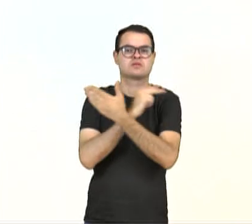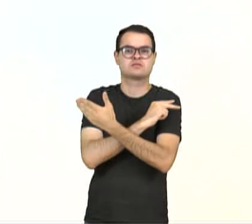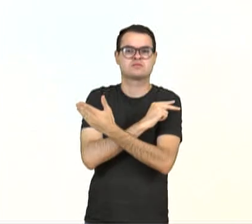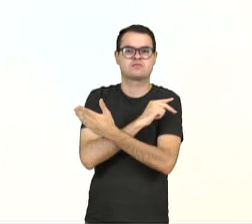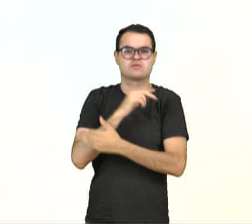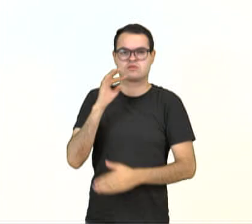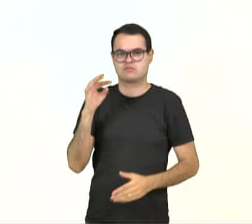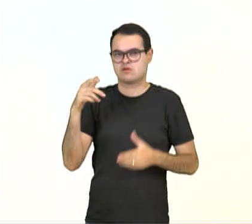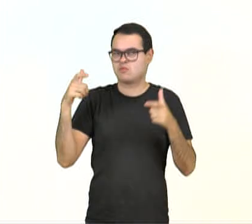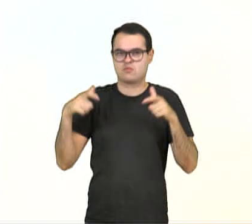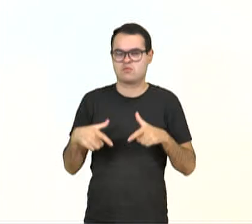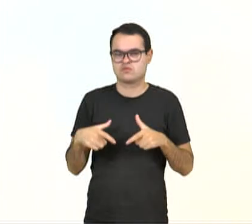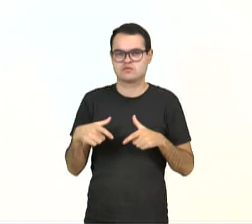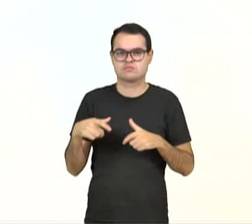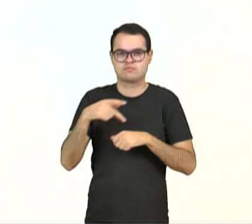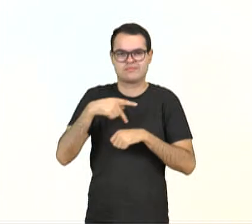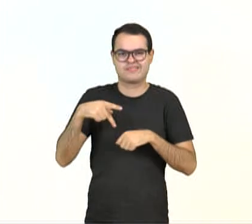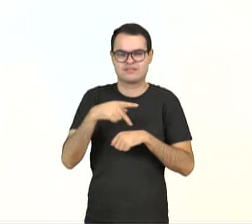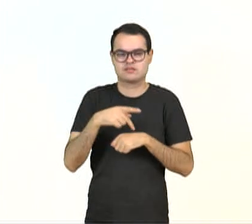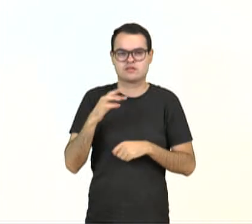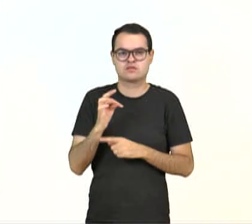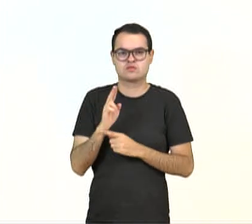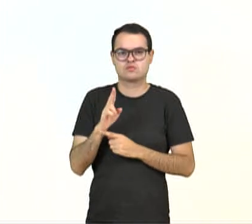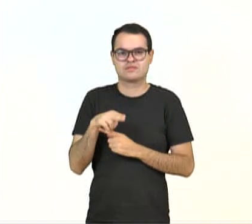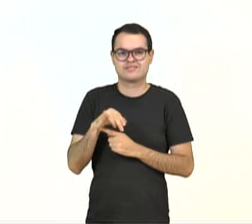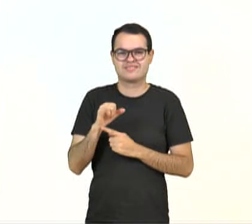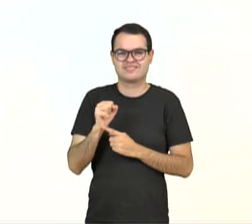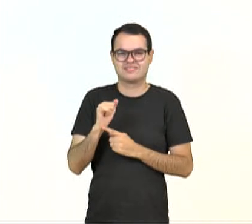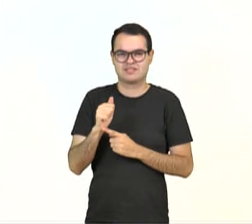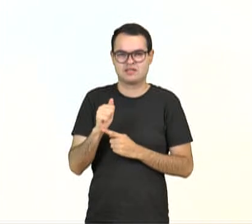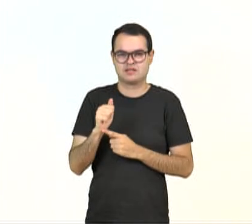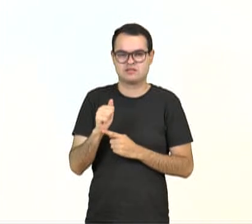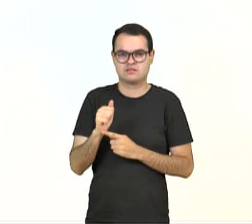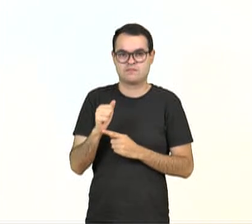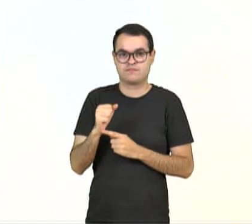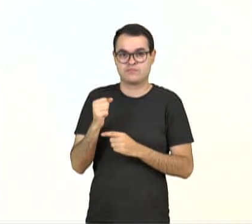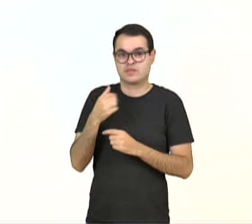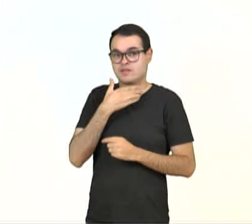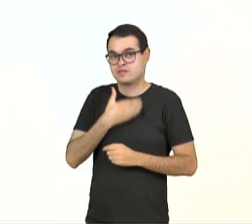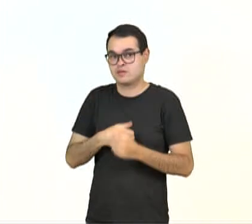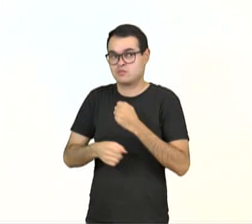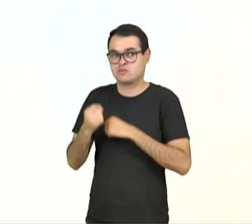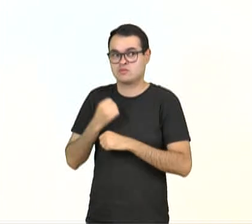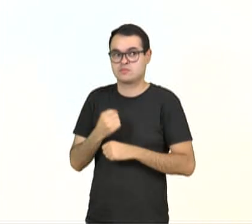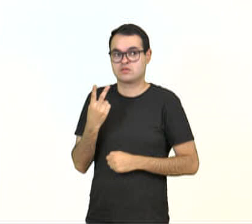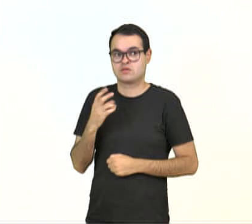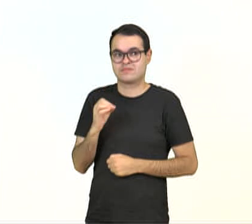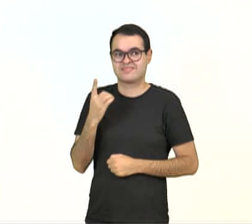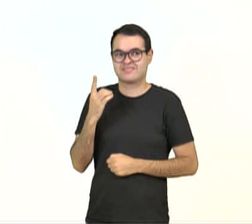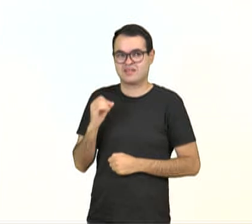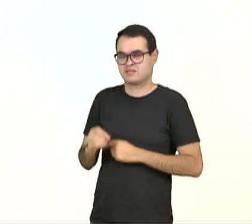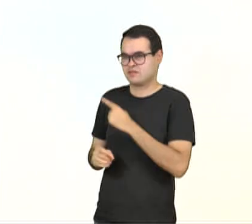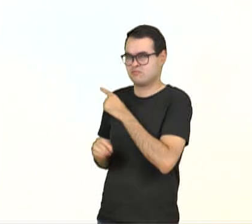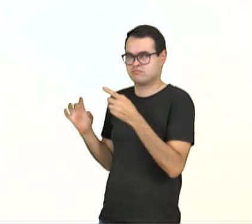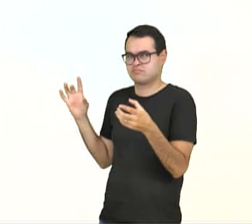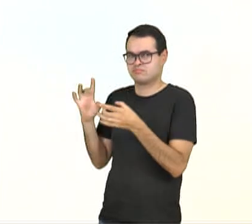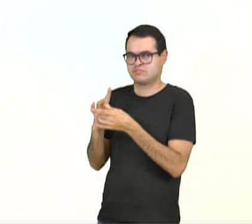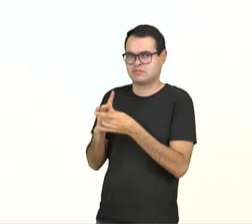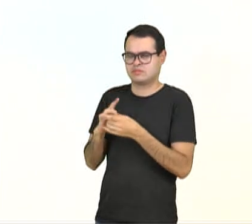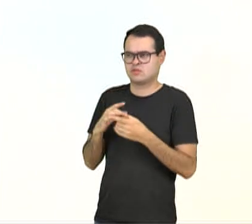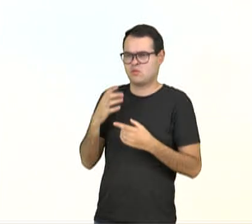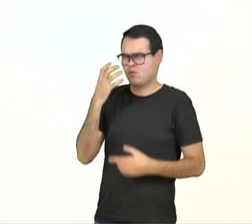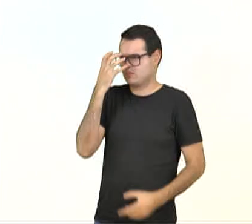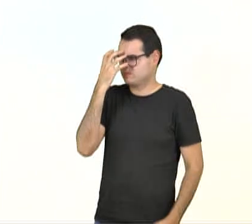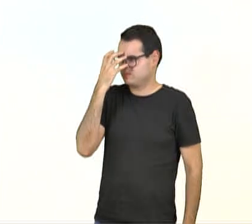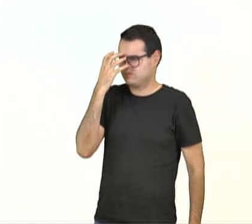na Tunísia, em dezembro de 2010. Pela imagem que está aqui, você já associa alguma coisa